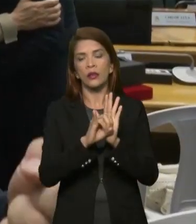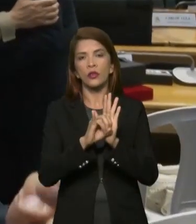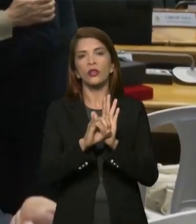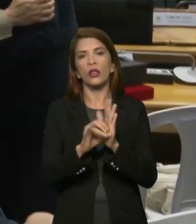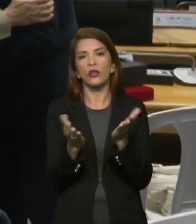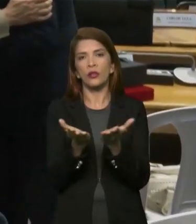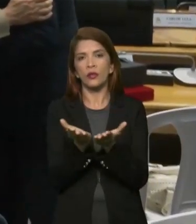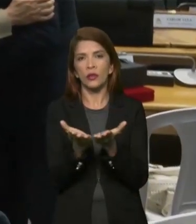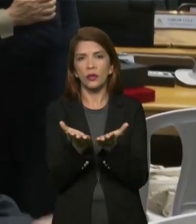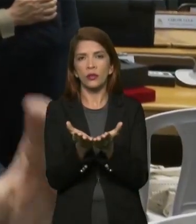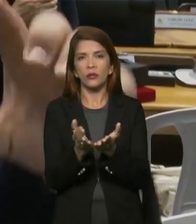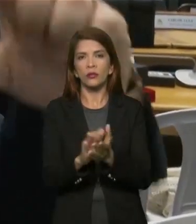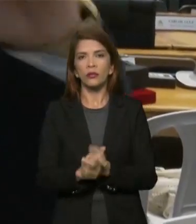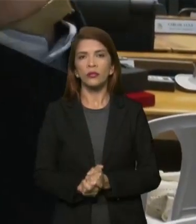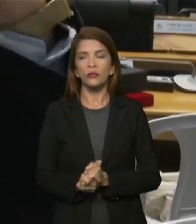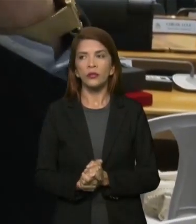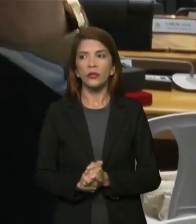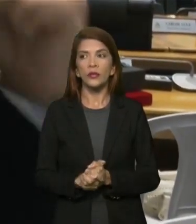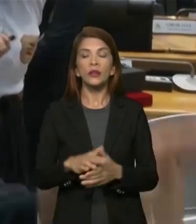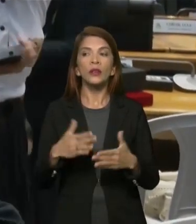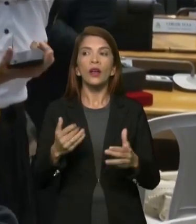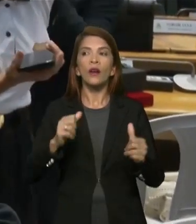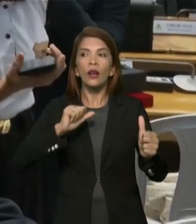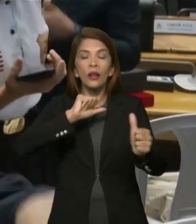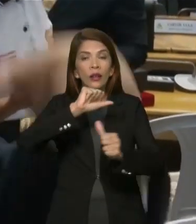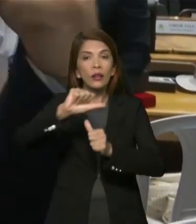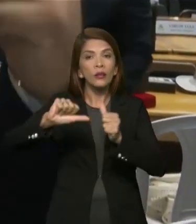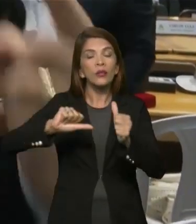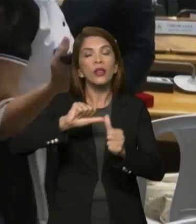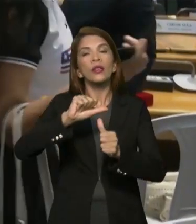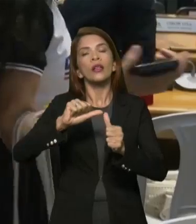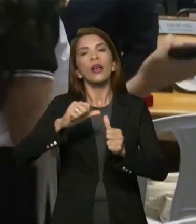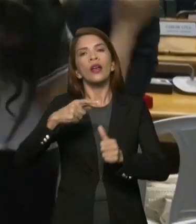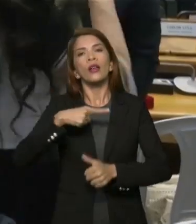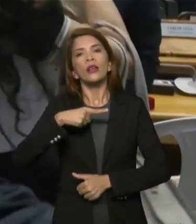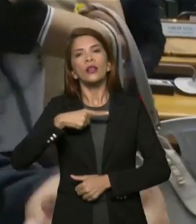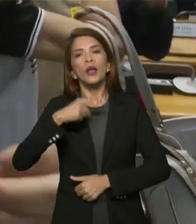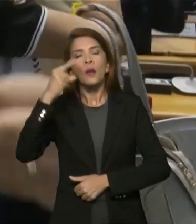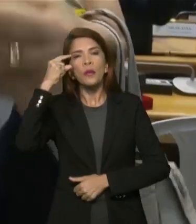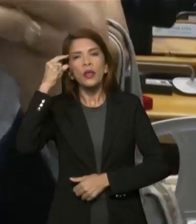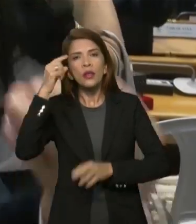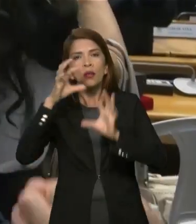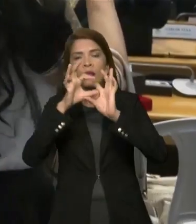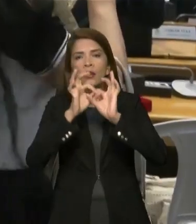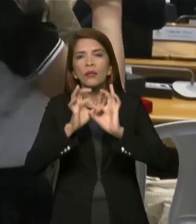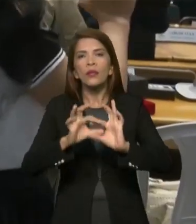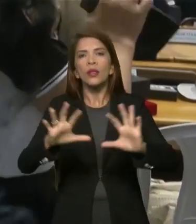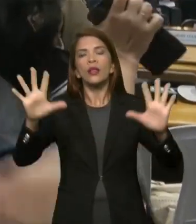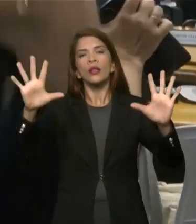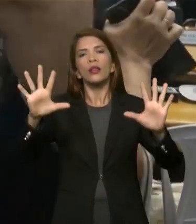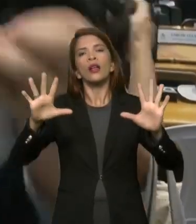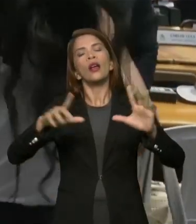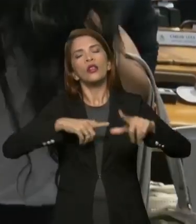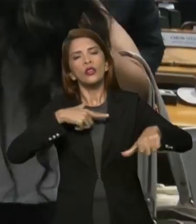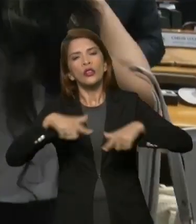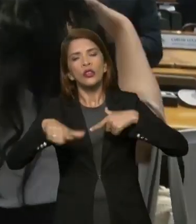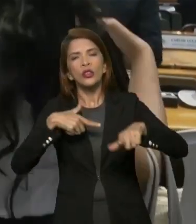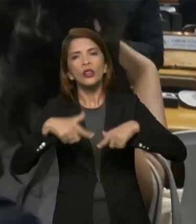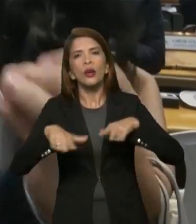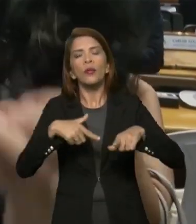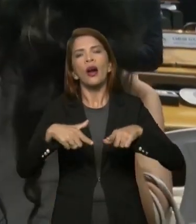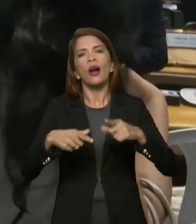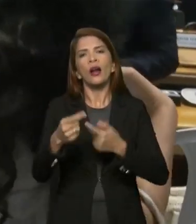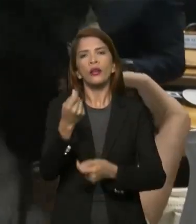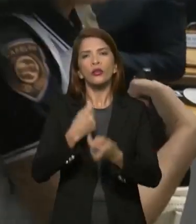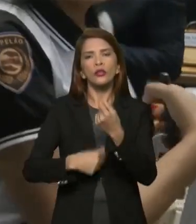A reforma trouxe exatamente a liberdade de pensamento, a liberdade religiosa, a liberdade de trabalho, a liberdade de renda,